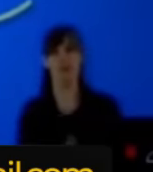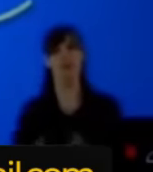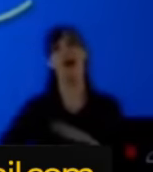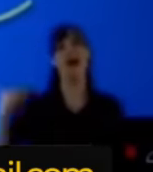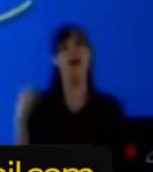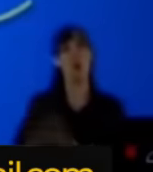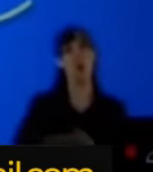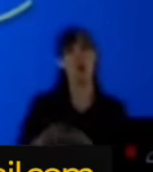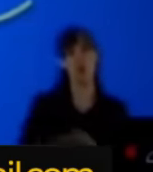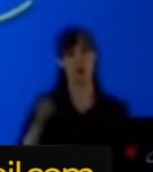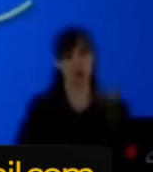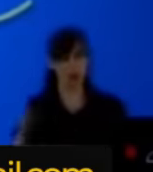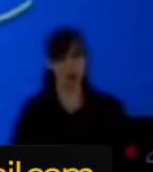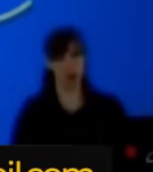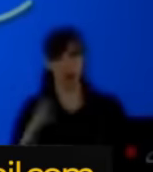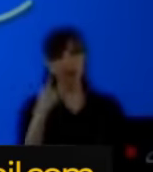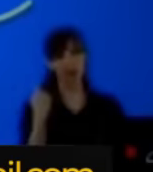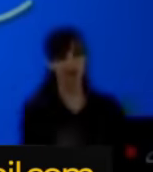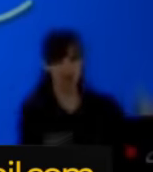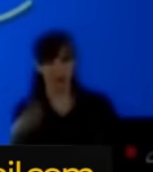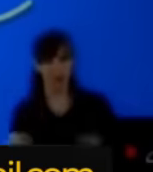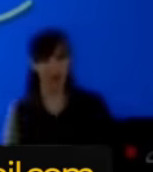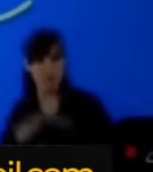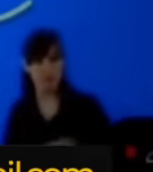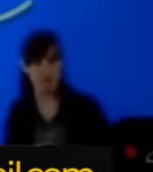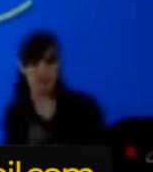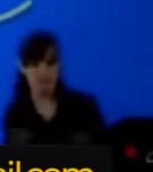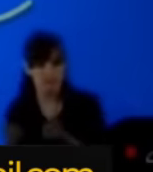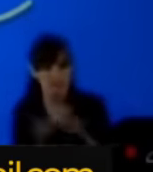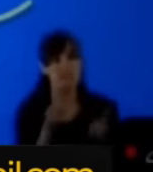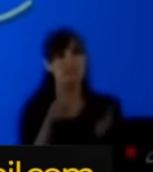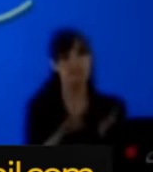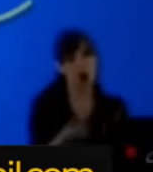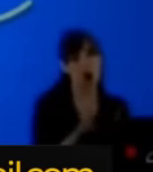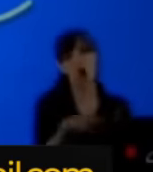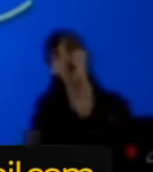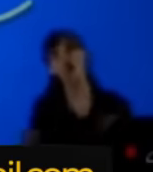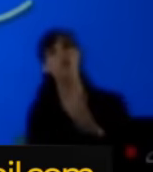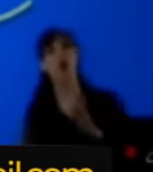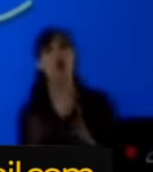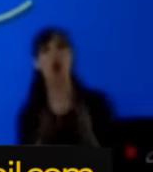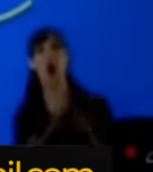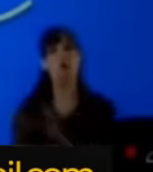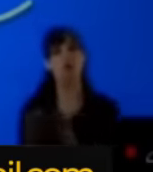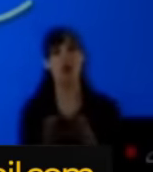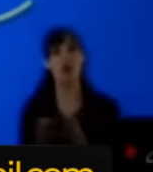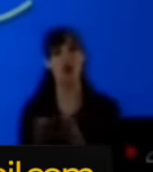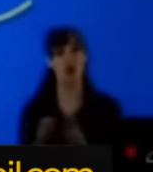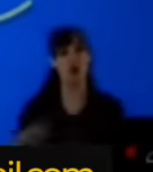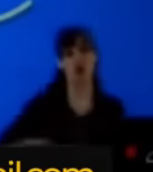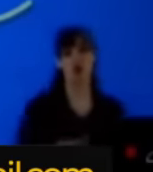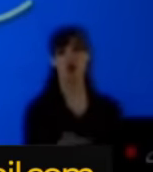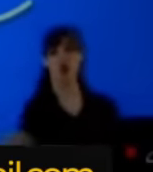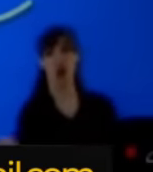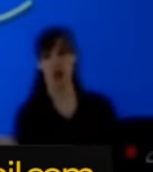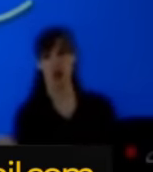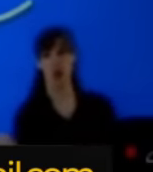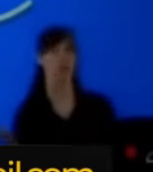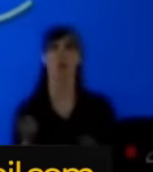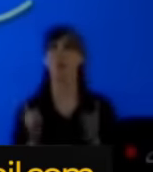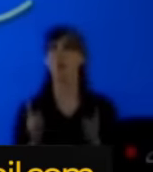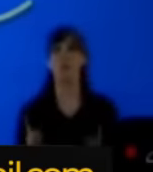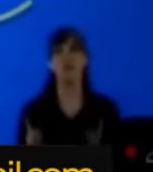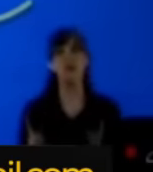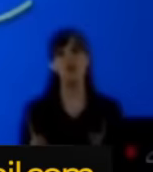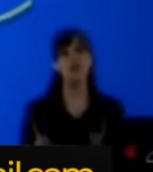Eles deixaram uma luta de classe e classes baseada no sistema econômico. E substituíram por outros chamados conflitos igualmente